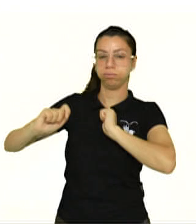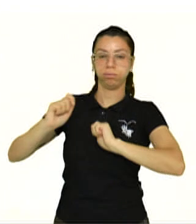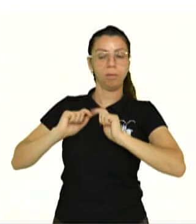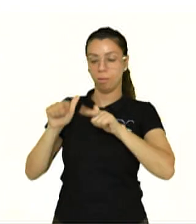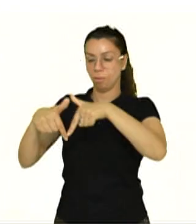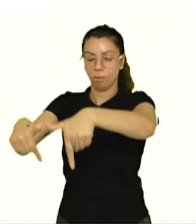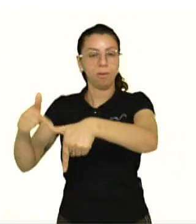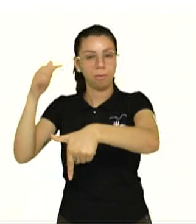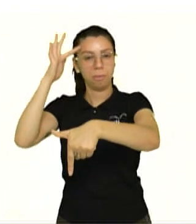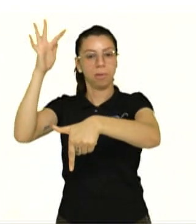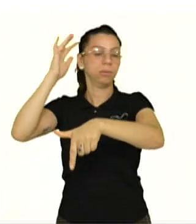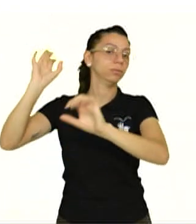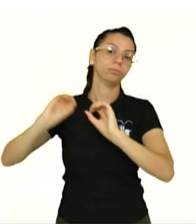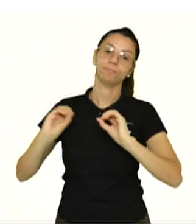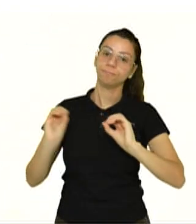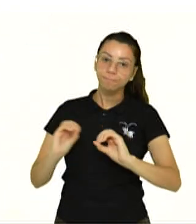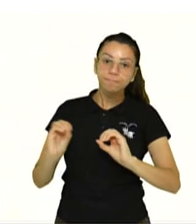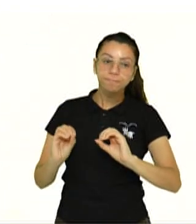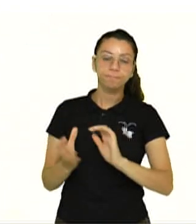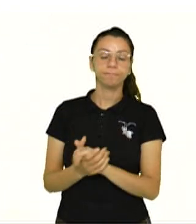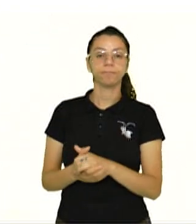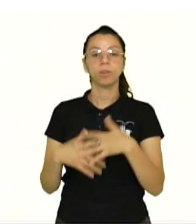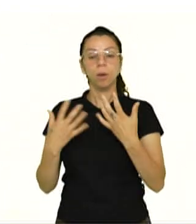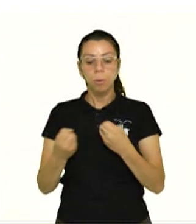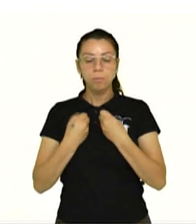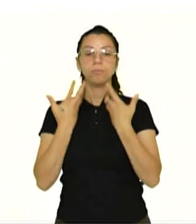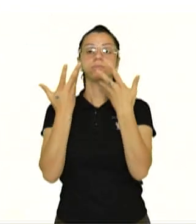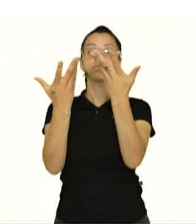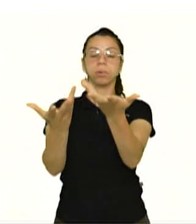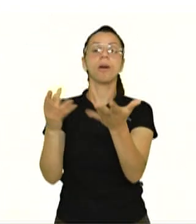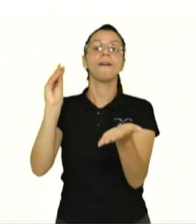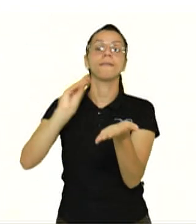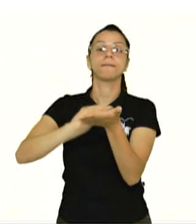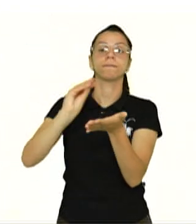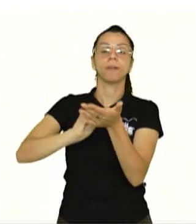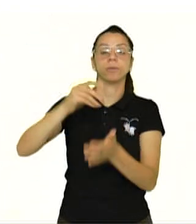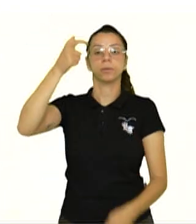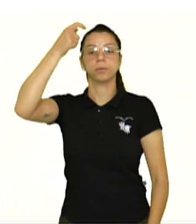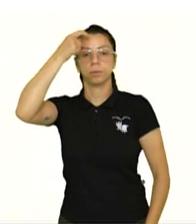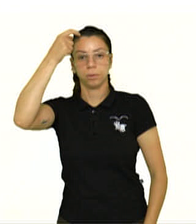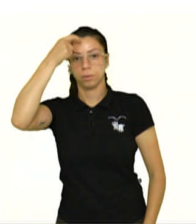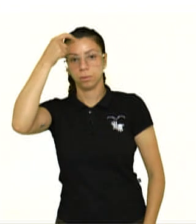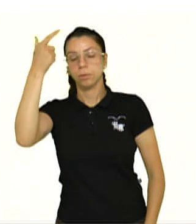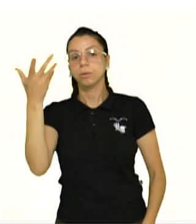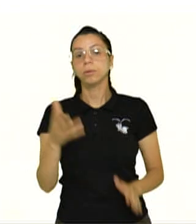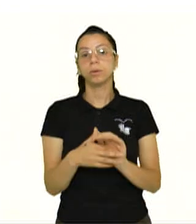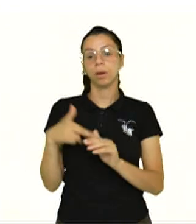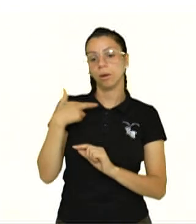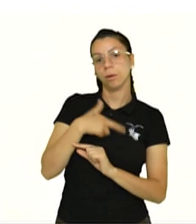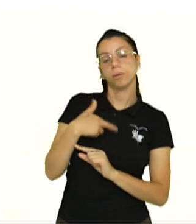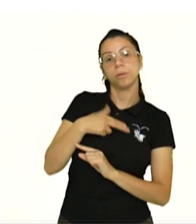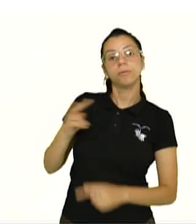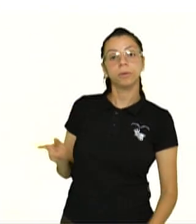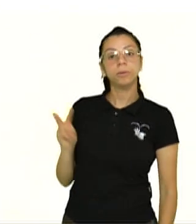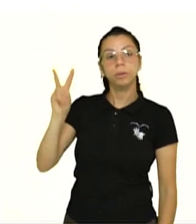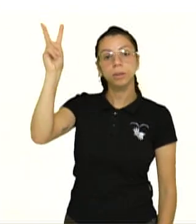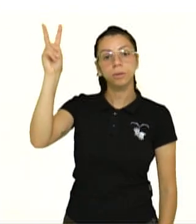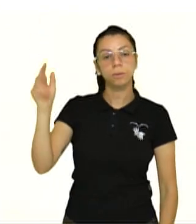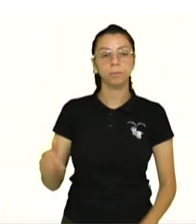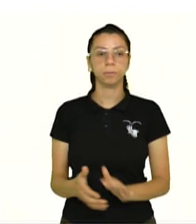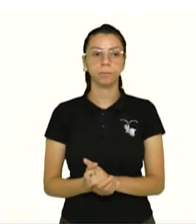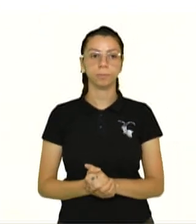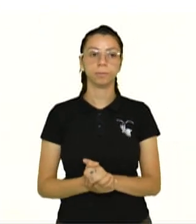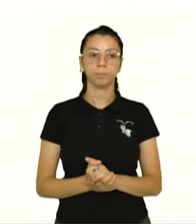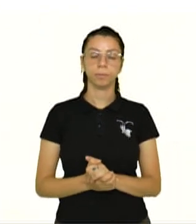atitudes. Né? Daí é a manifestação da irracionalidade, que o romantismo tanto privilegiou.